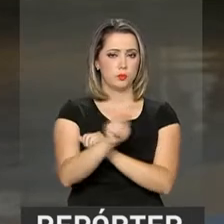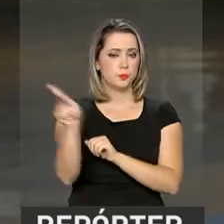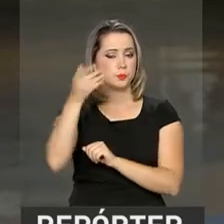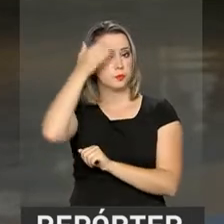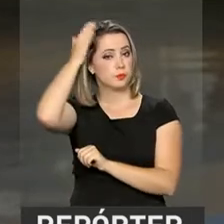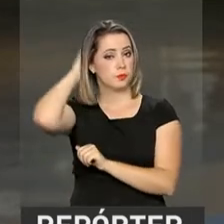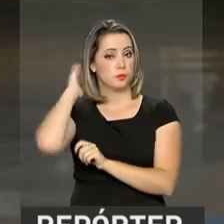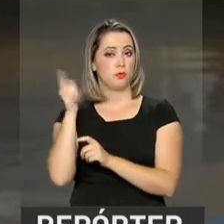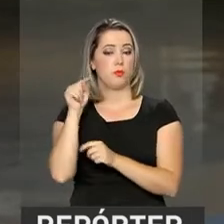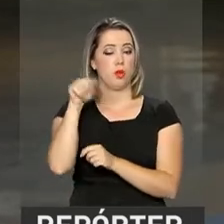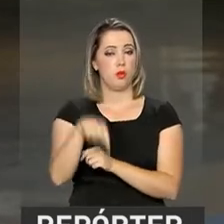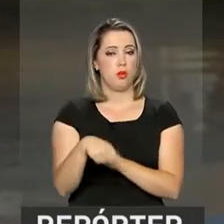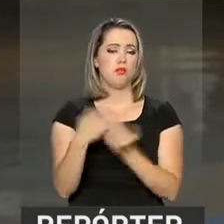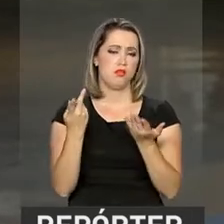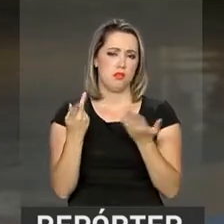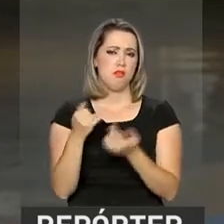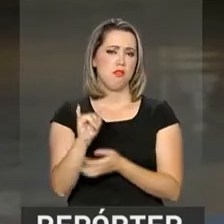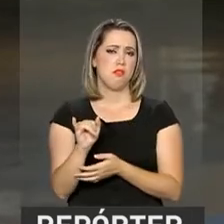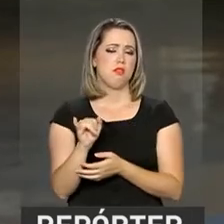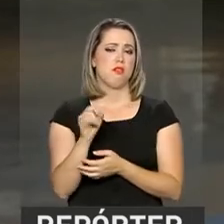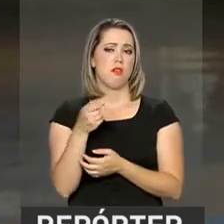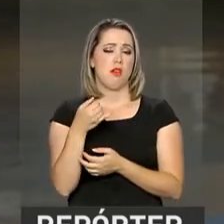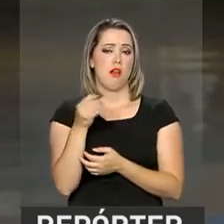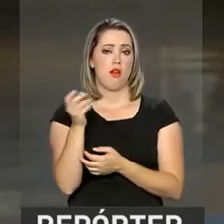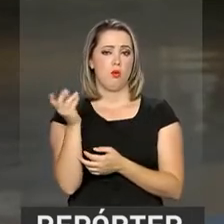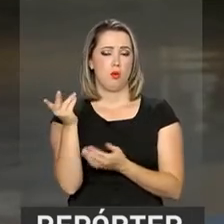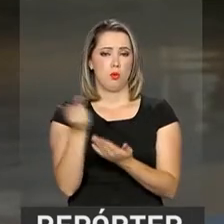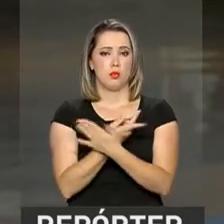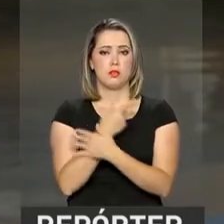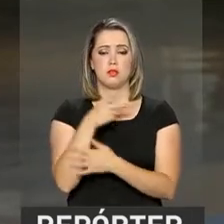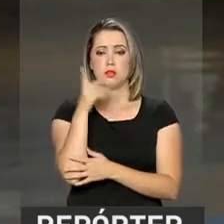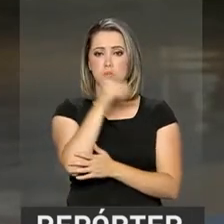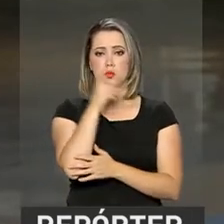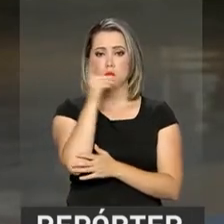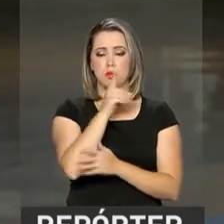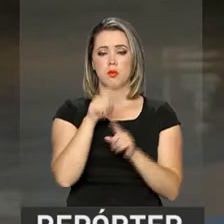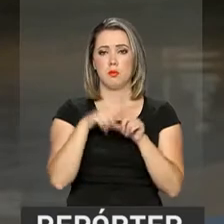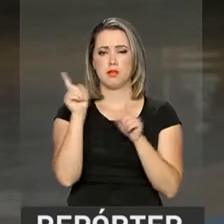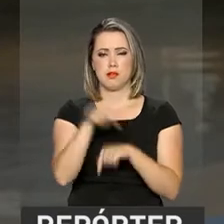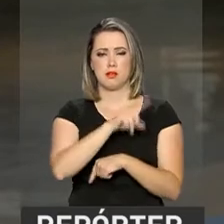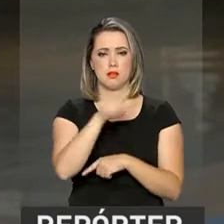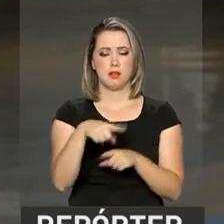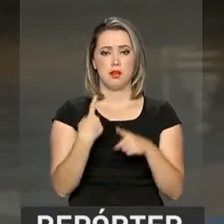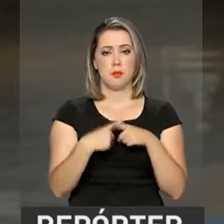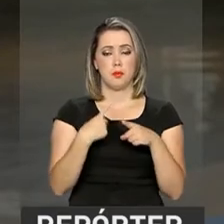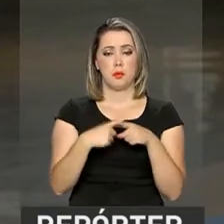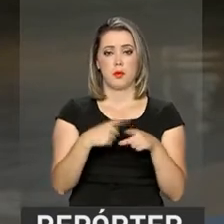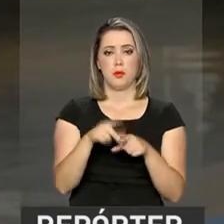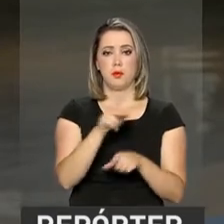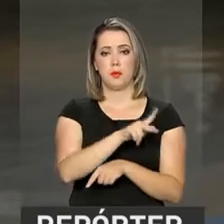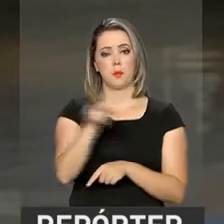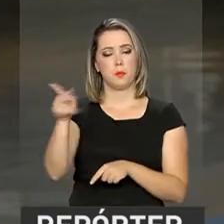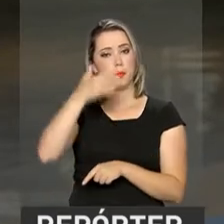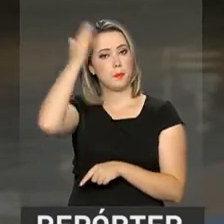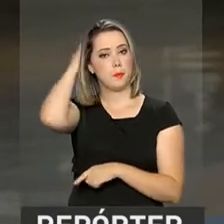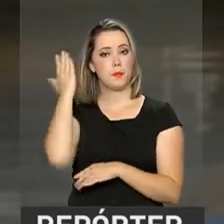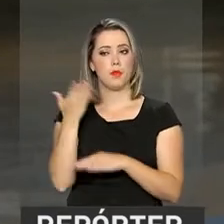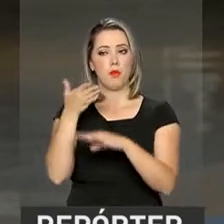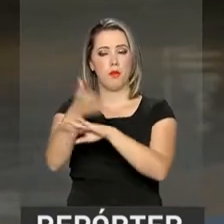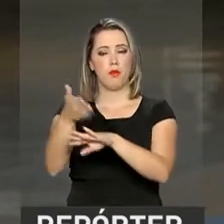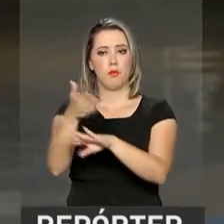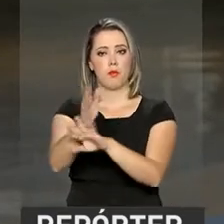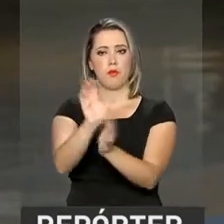neste domingo mas foi cancelada porque o presidente michel temer foi até a cidade de maceió e